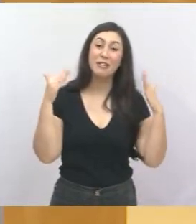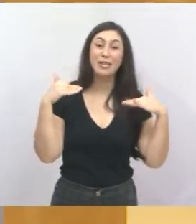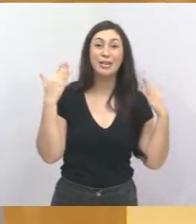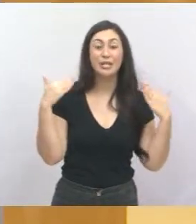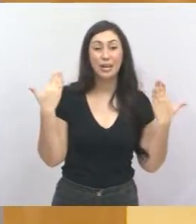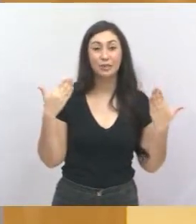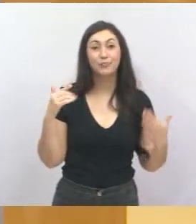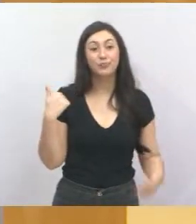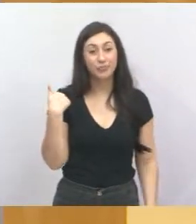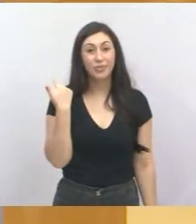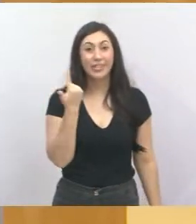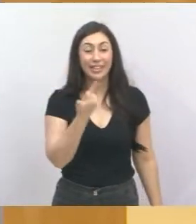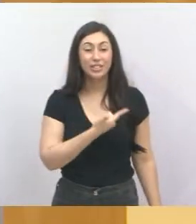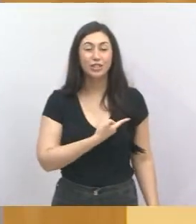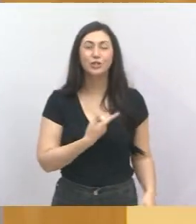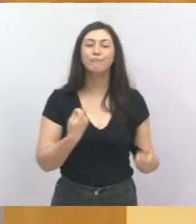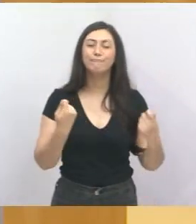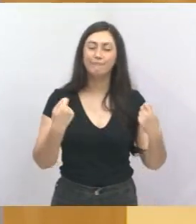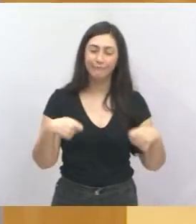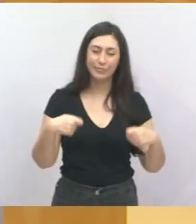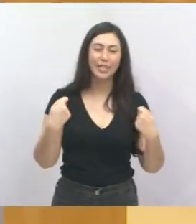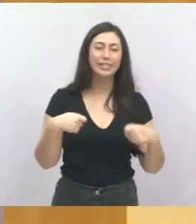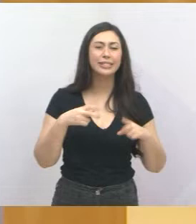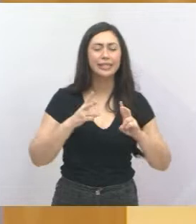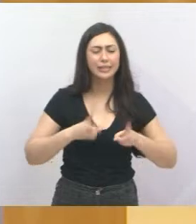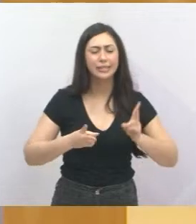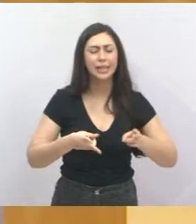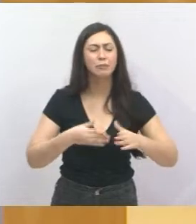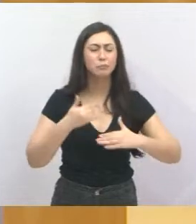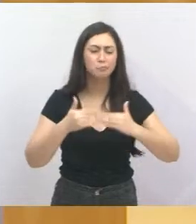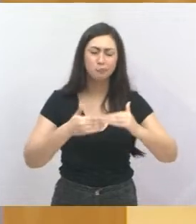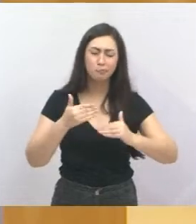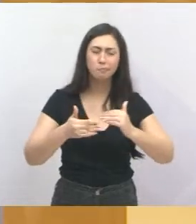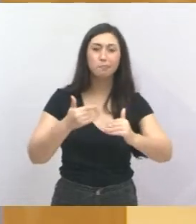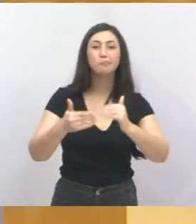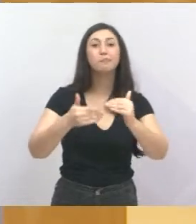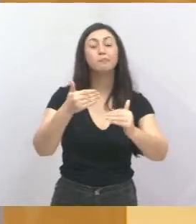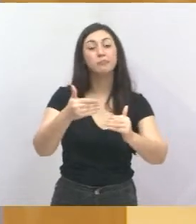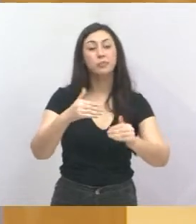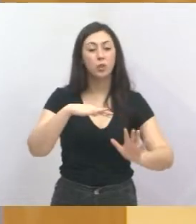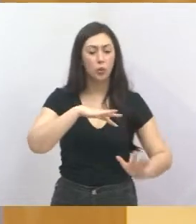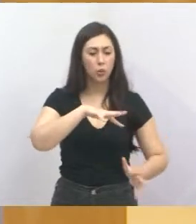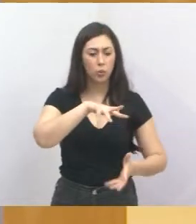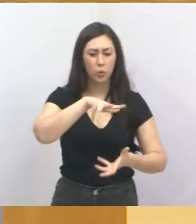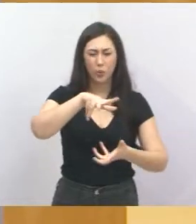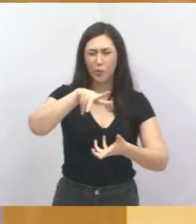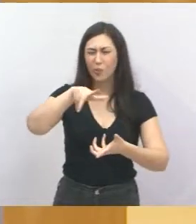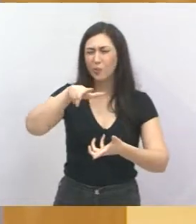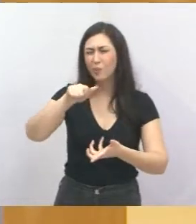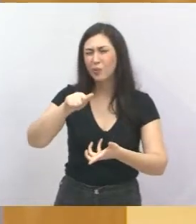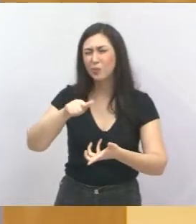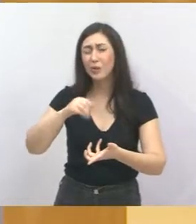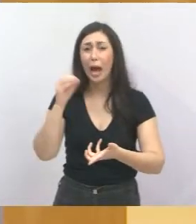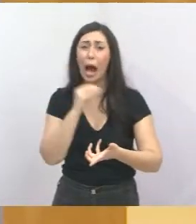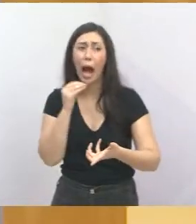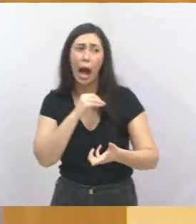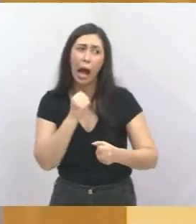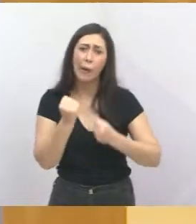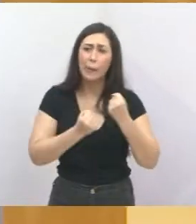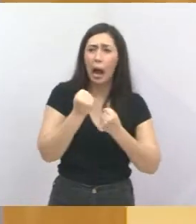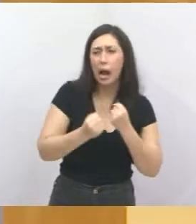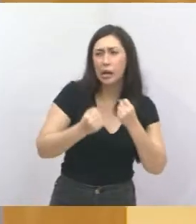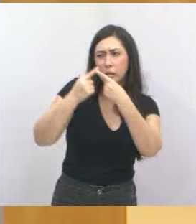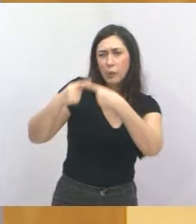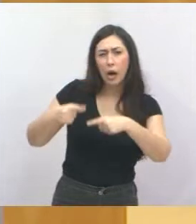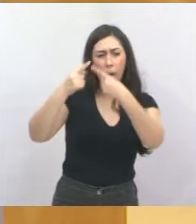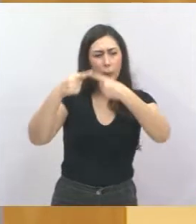isso que a gente precisa preservar nos dias de hoje, né? O mundo anda tão corrido, tão